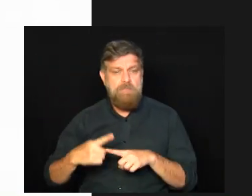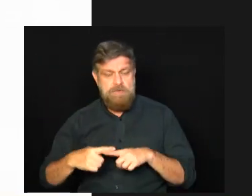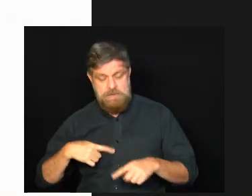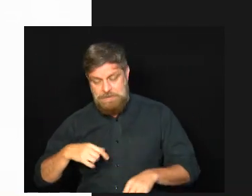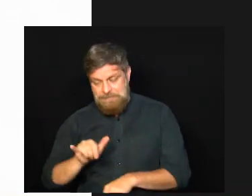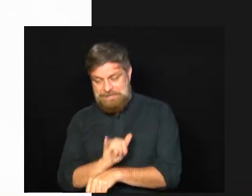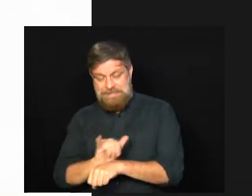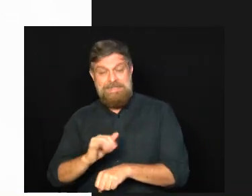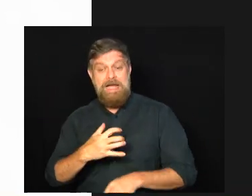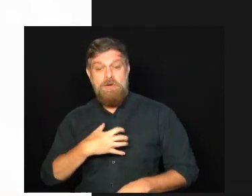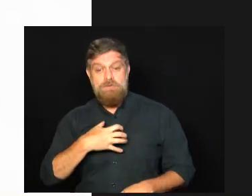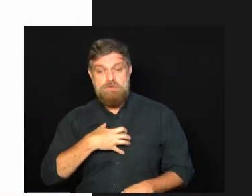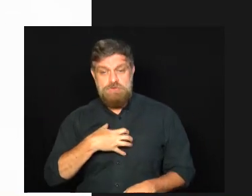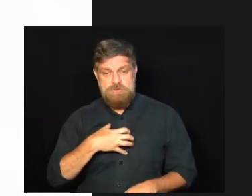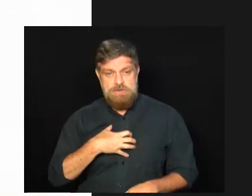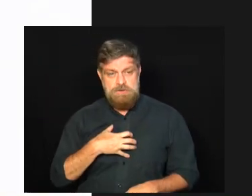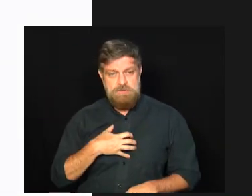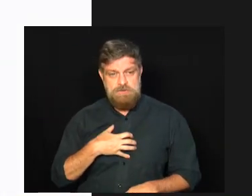maneira dela